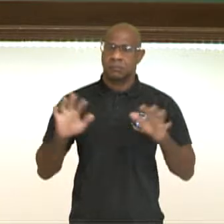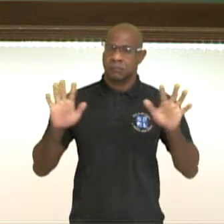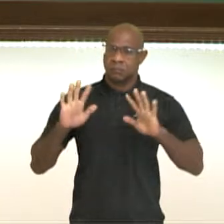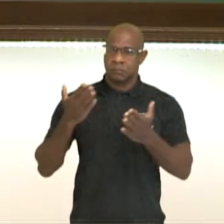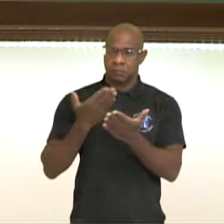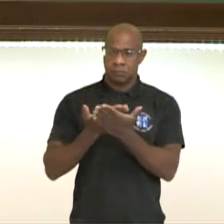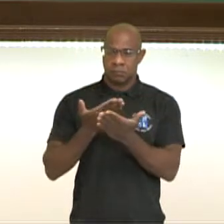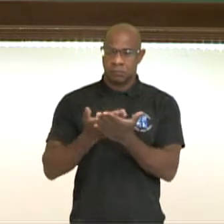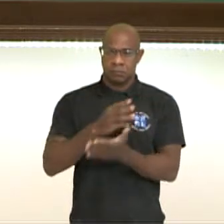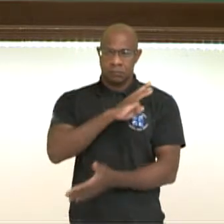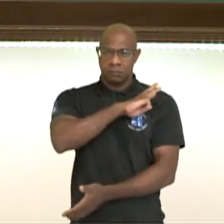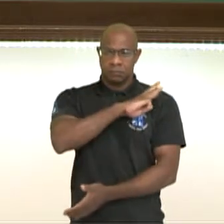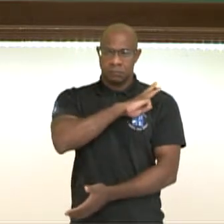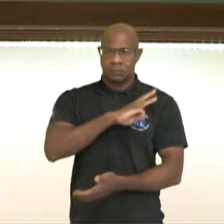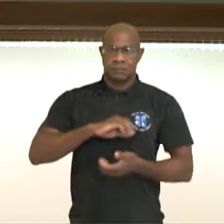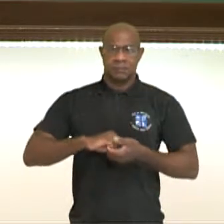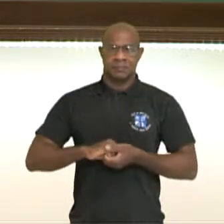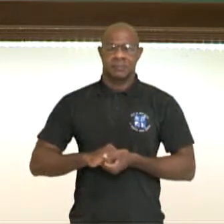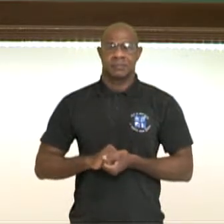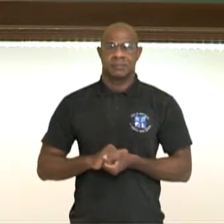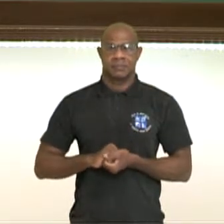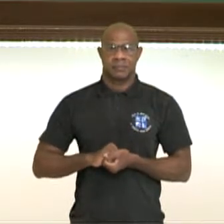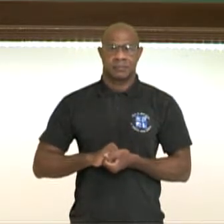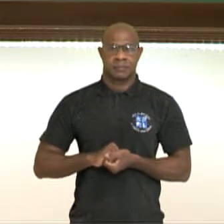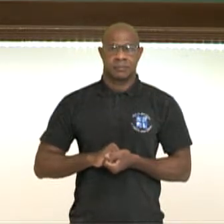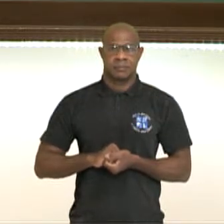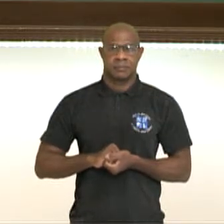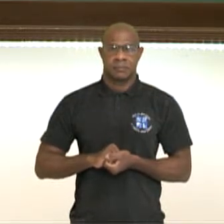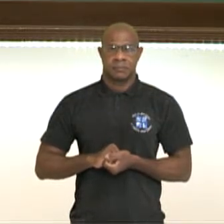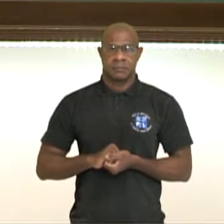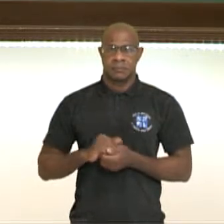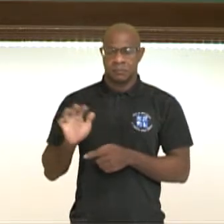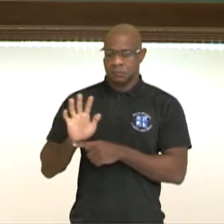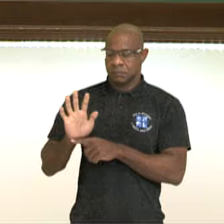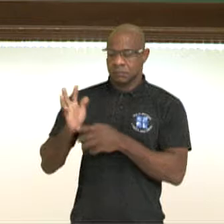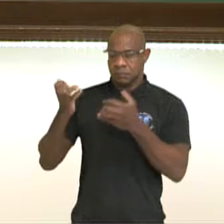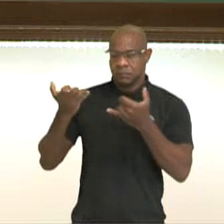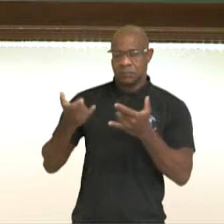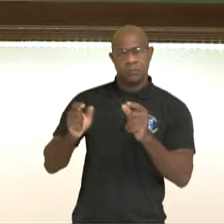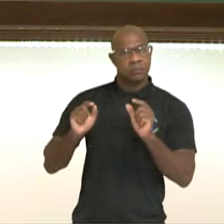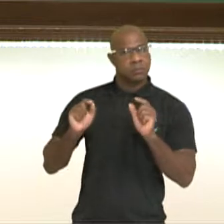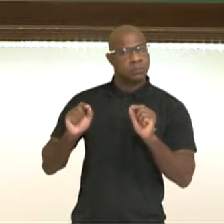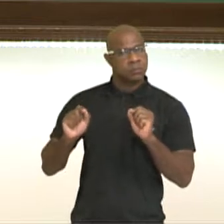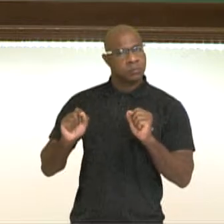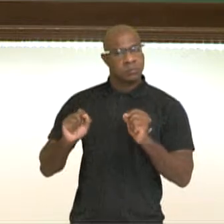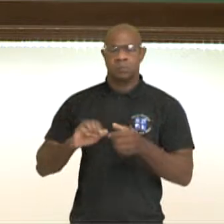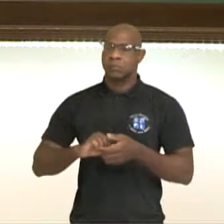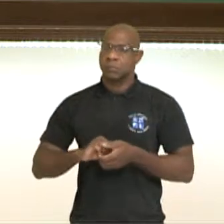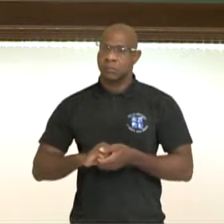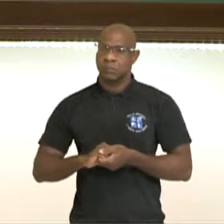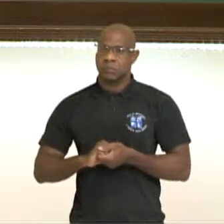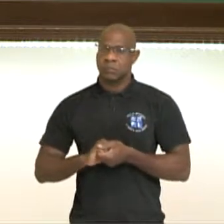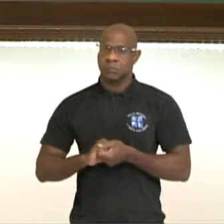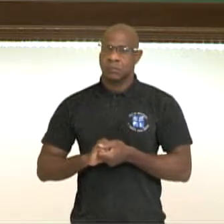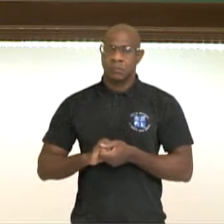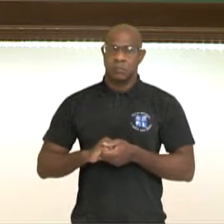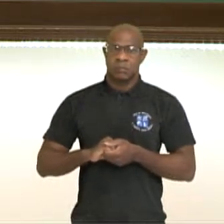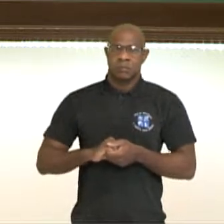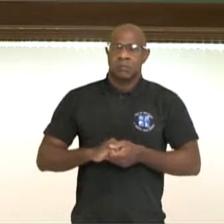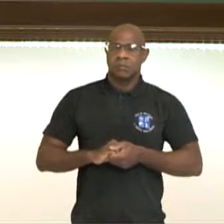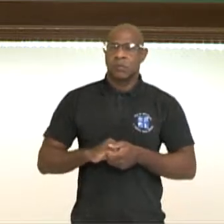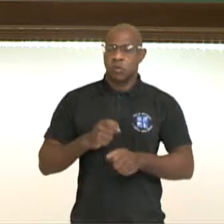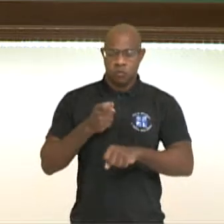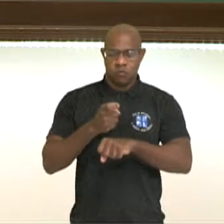Olá, estudantes da terceira série do ensino médio. Nesse vídeo vamos falar sobre um sólido que eu